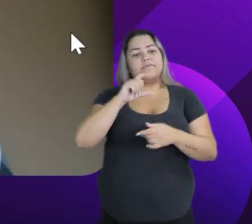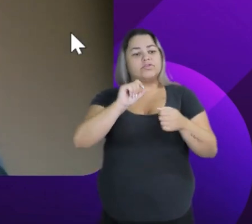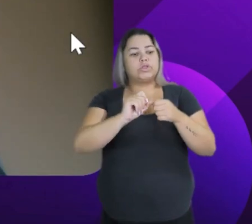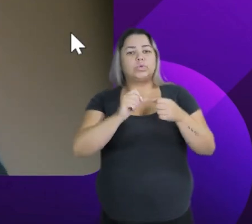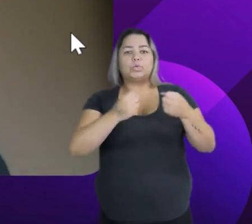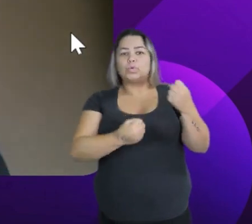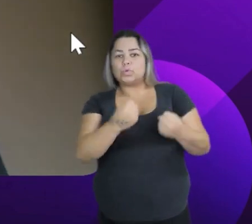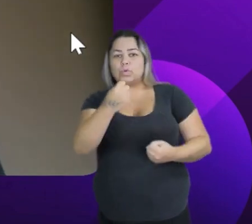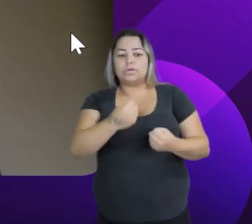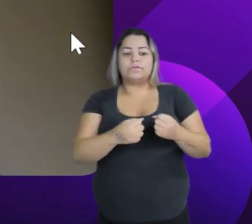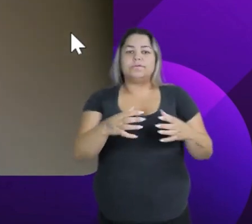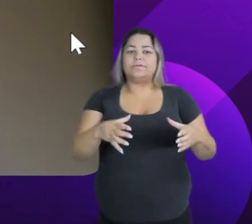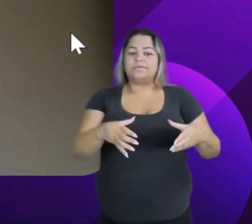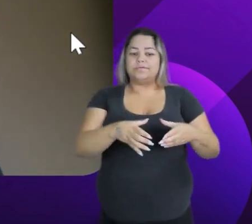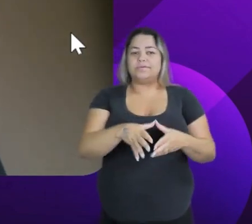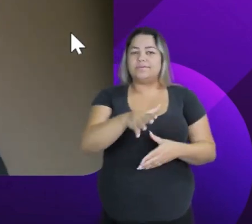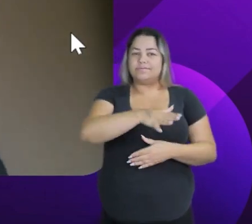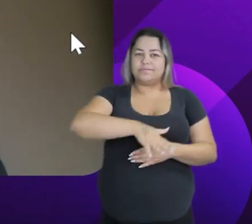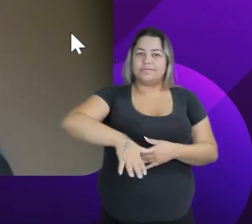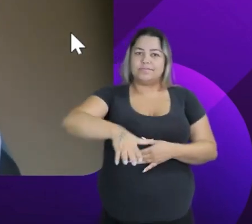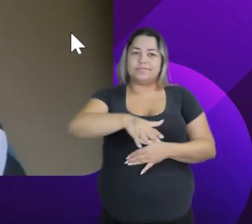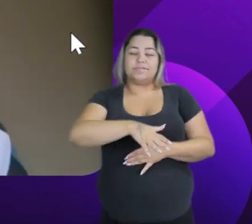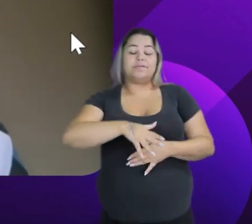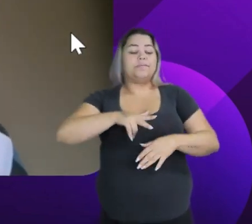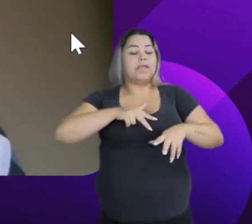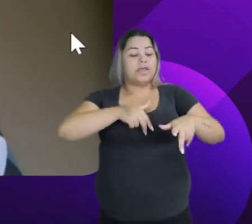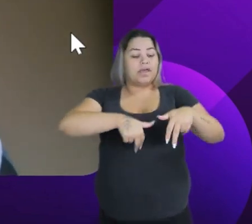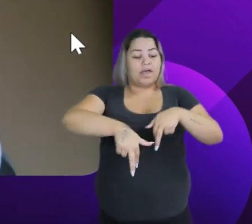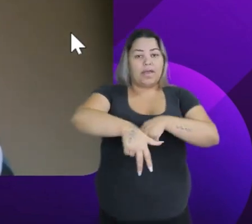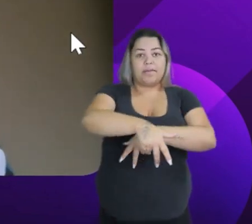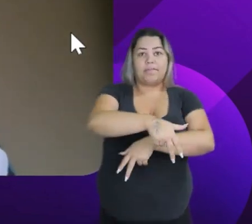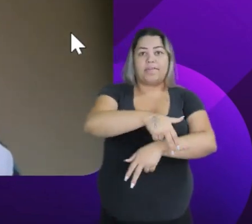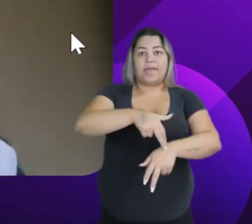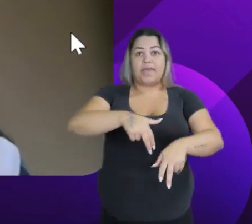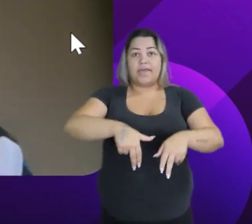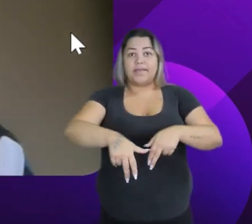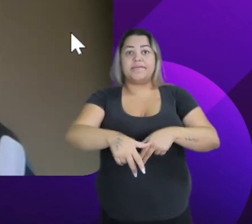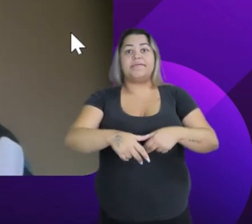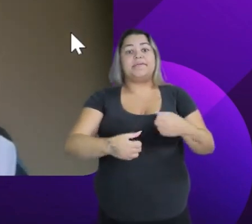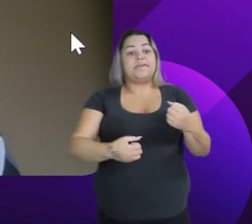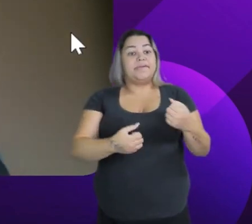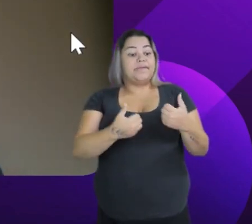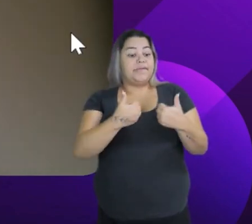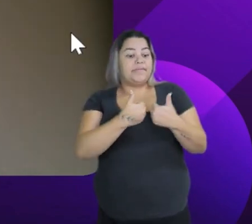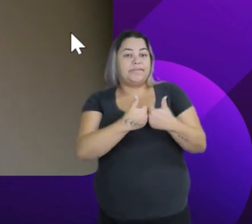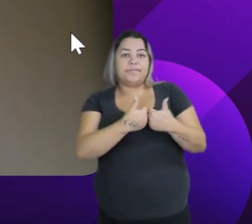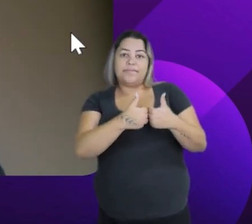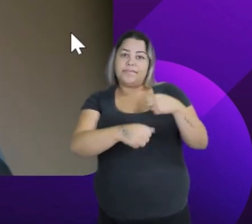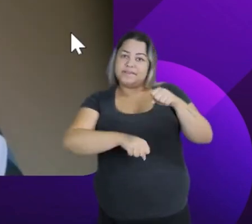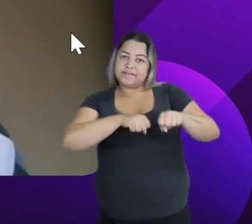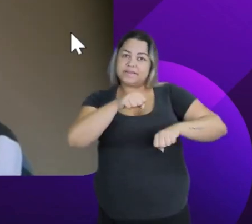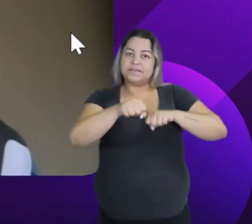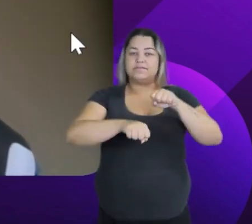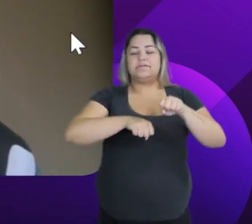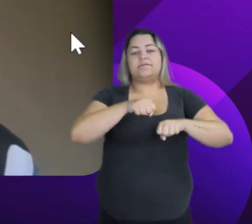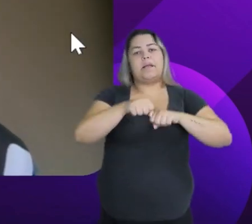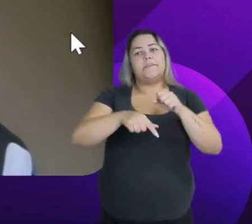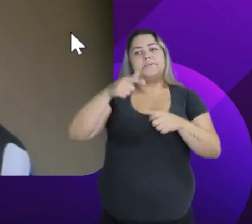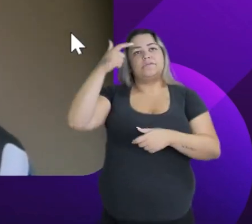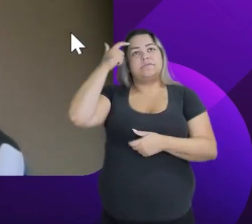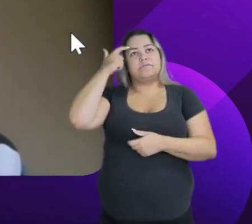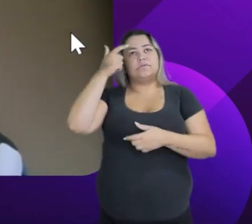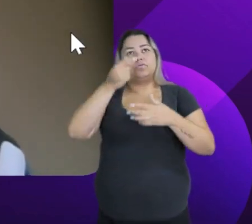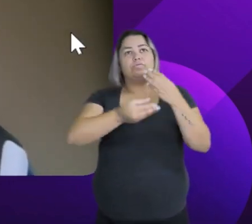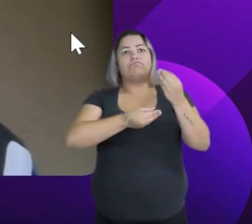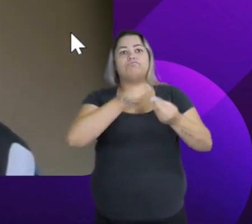público coletivo e nas mobilidades a pé e bicicleta. E aí, quando a gente está falando, claro, mobilidade a pé, a gente está pensando nas condições